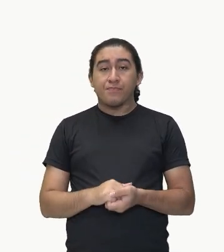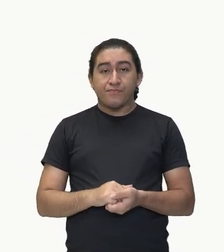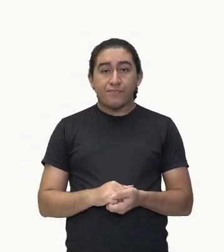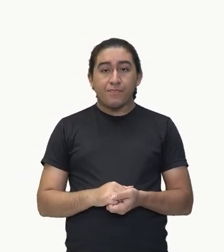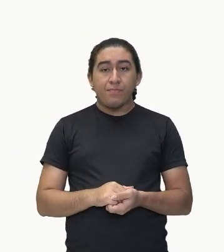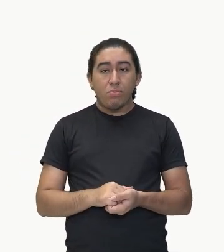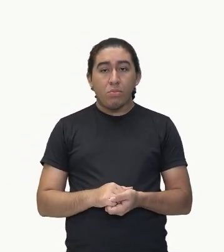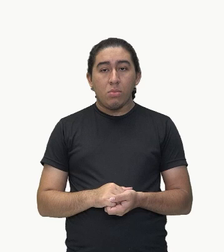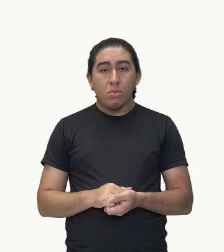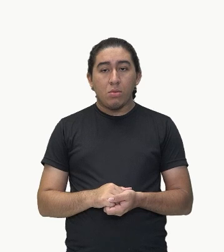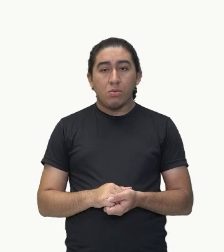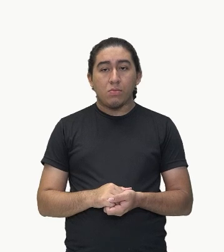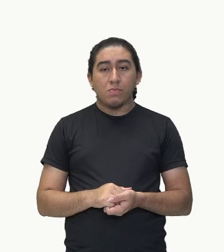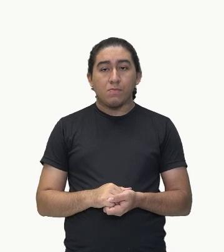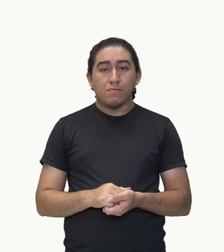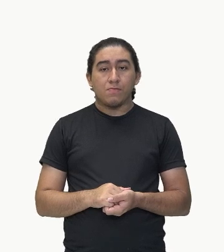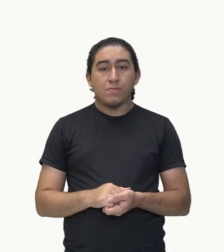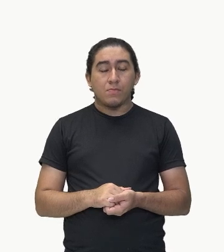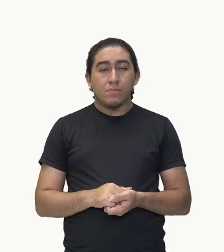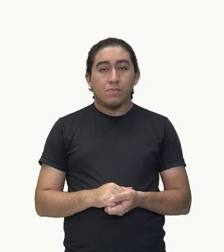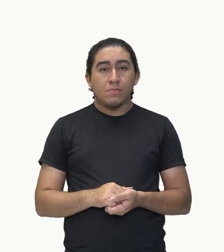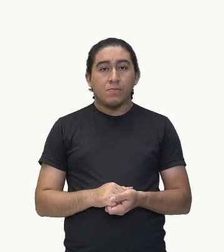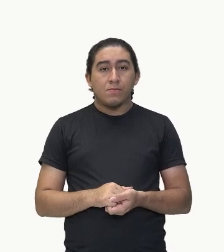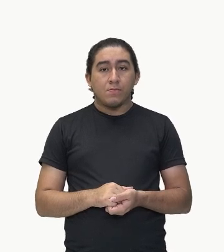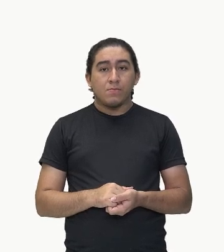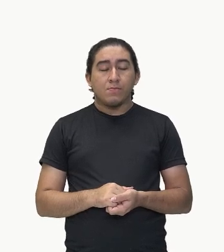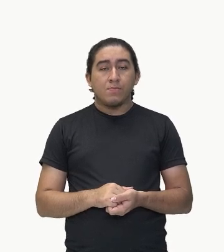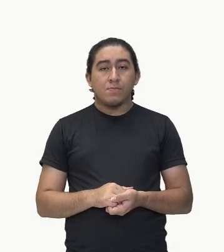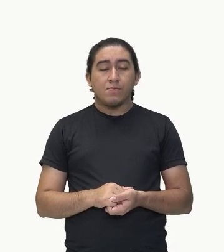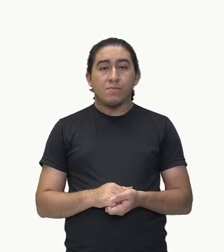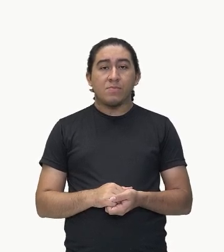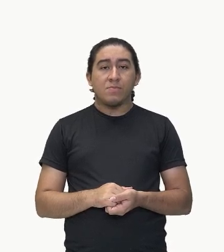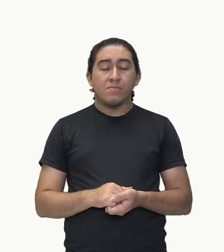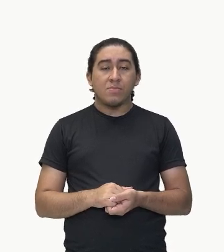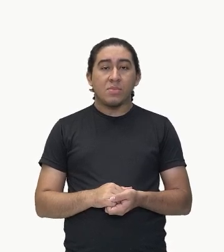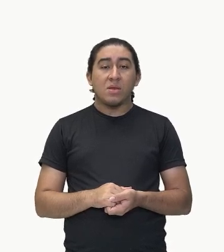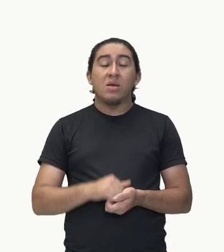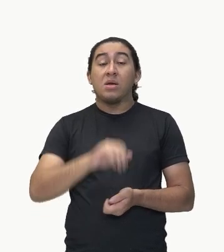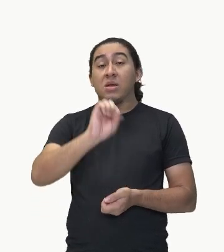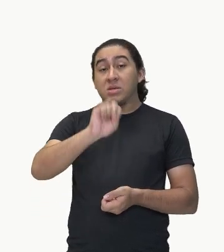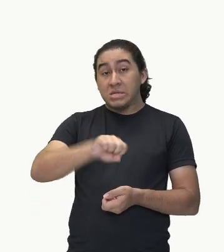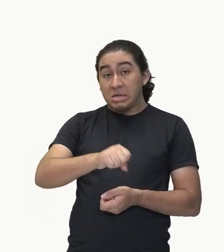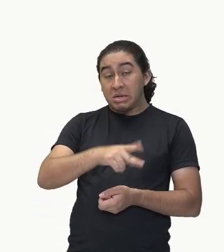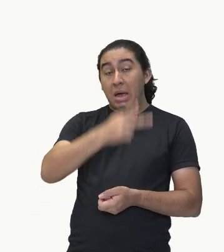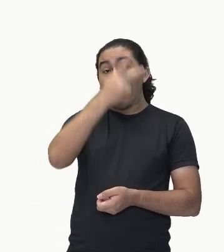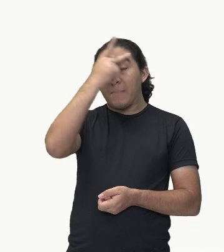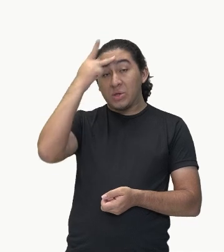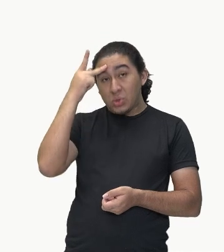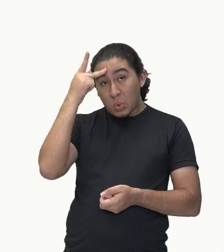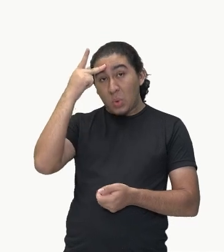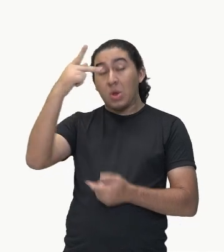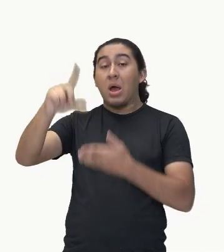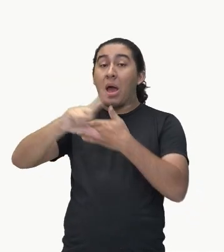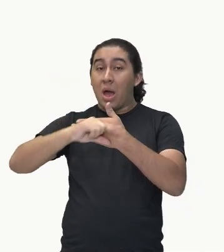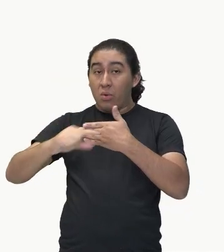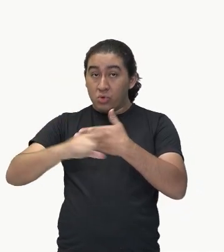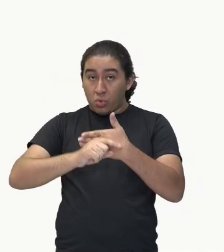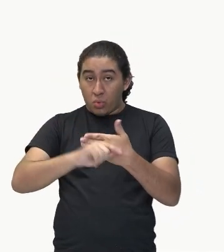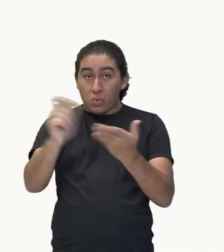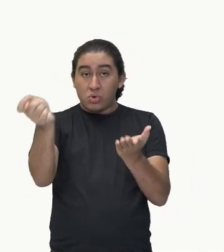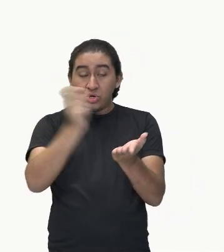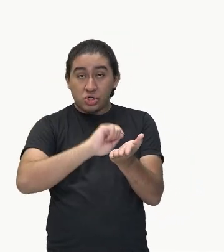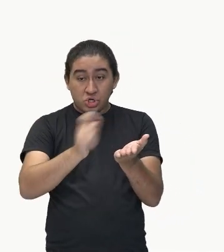São textos que, de fato, foram escritos pela pessoa do Fernando Pessoa, né?